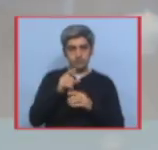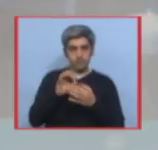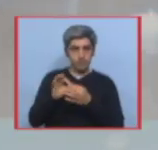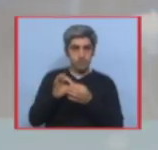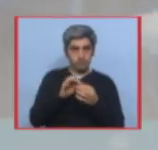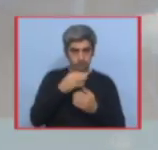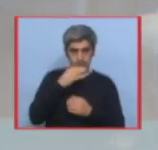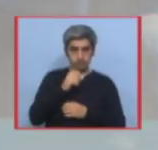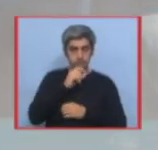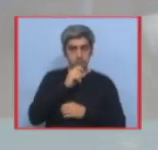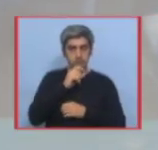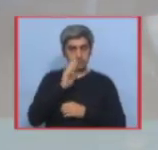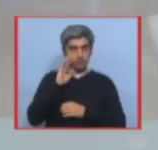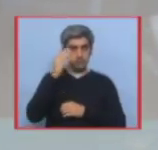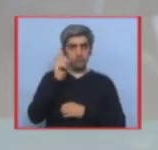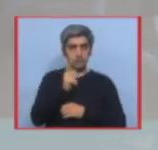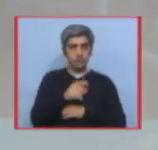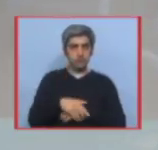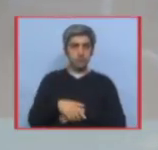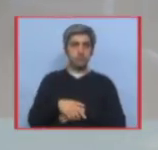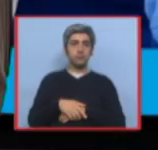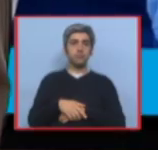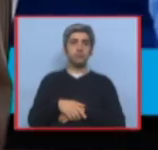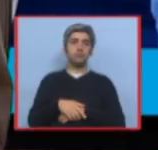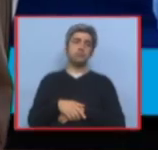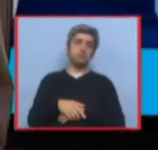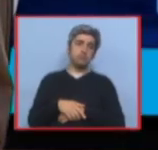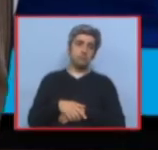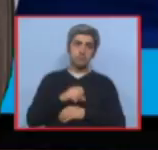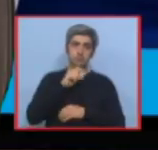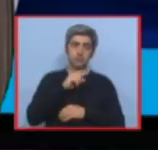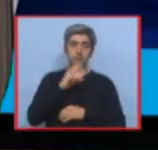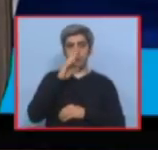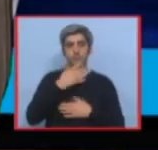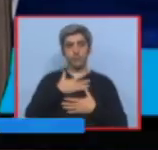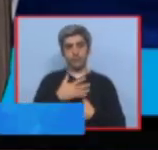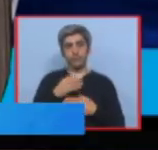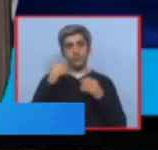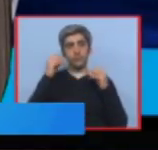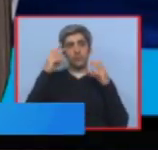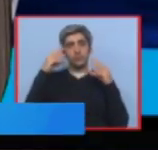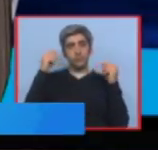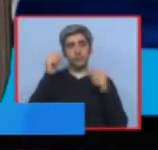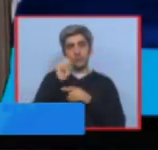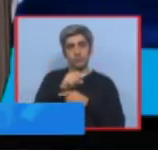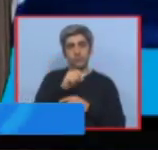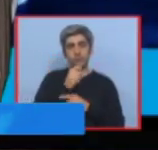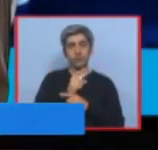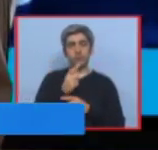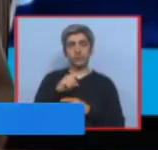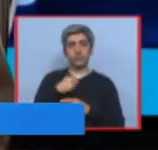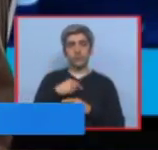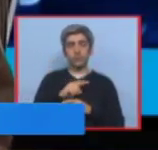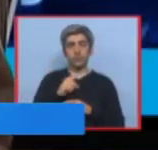unificação pode ser o futuro? Pode. Se for a vontade do Espírito, pode, porque não fomos nós